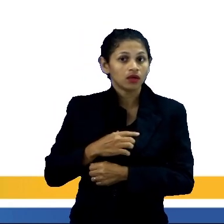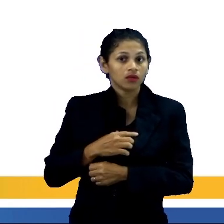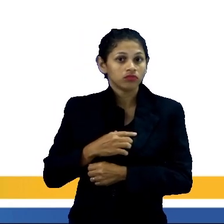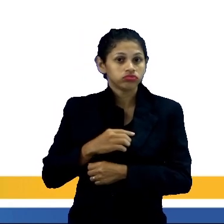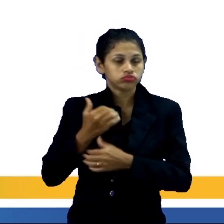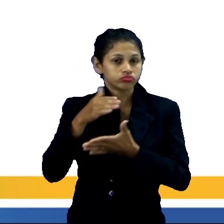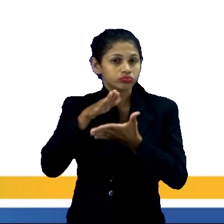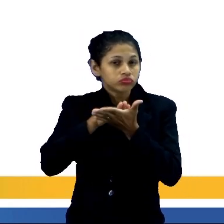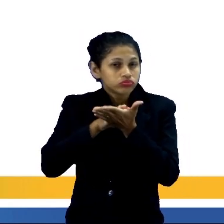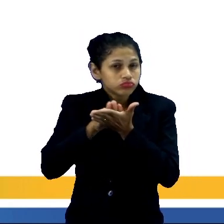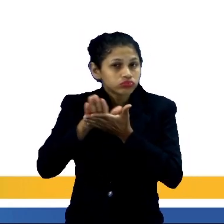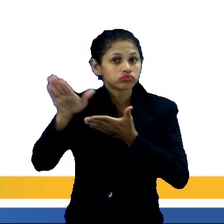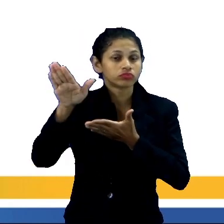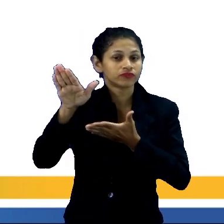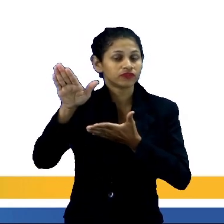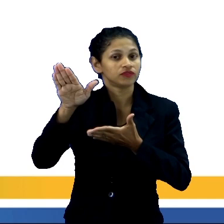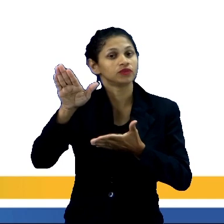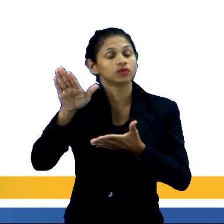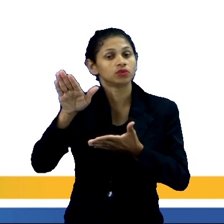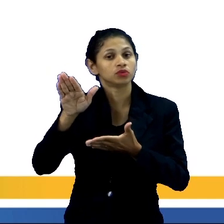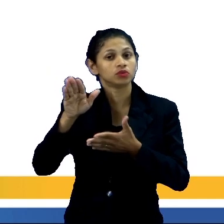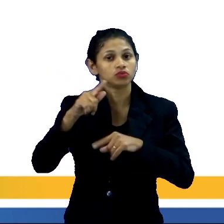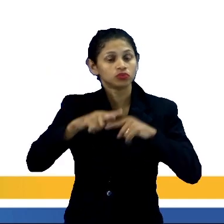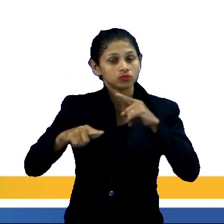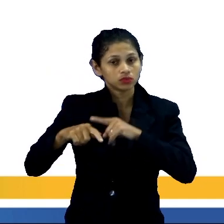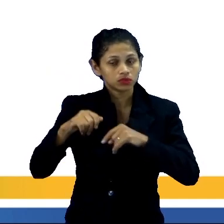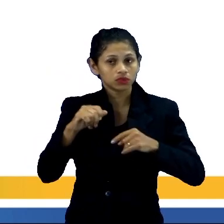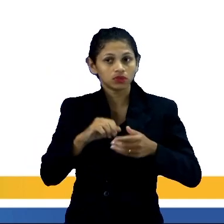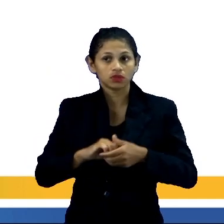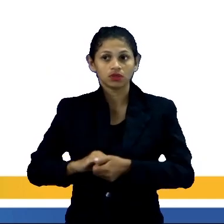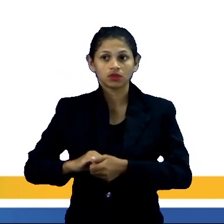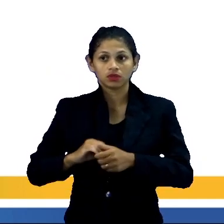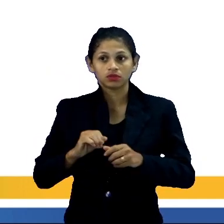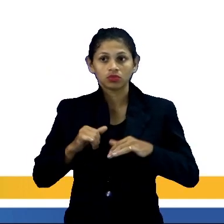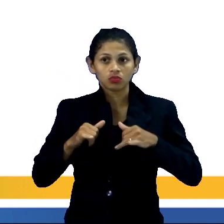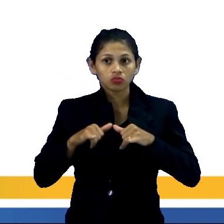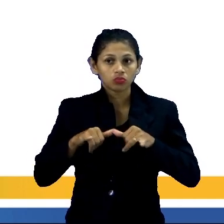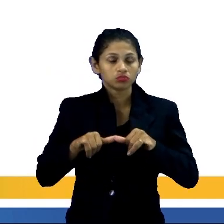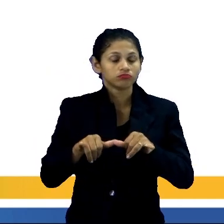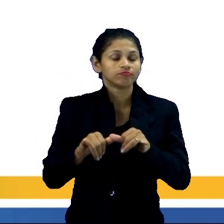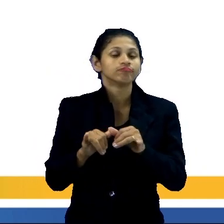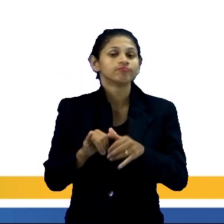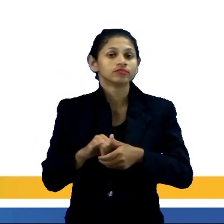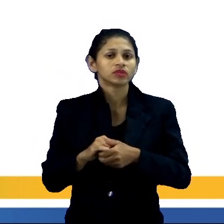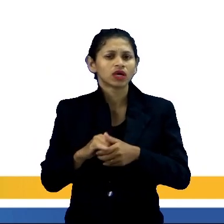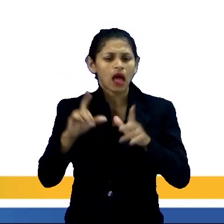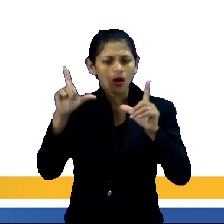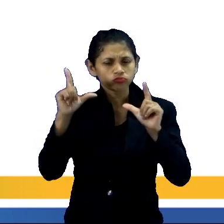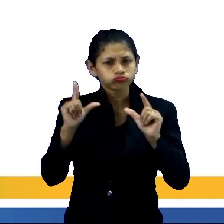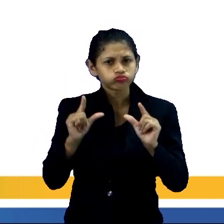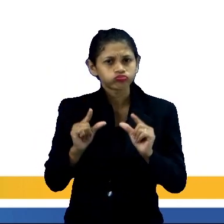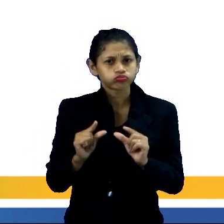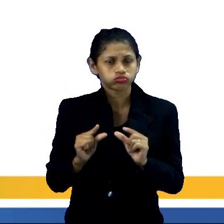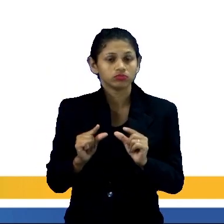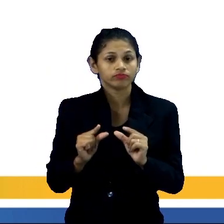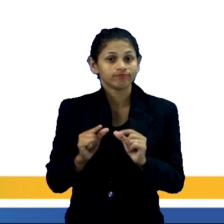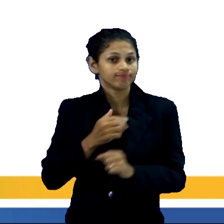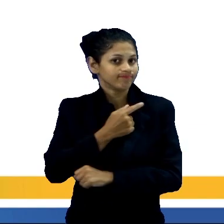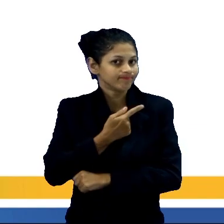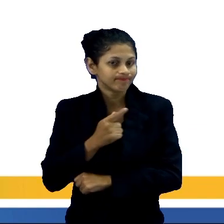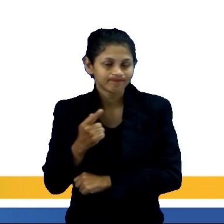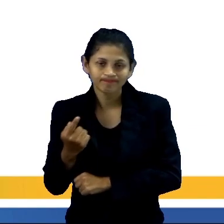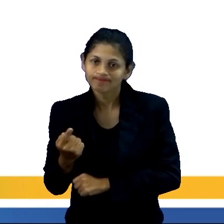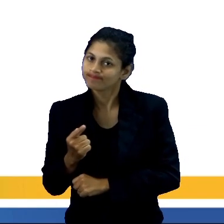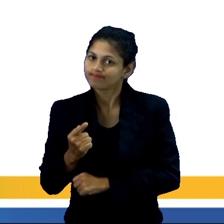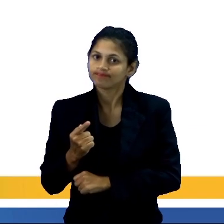da taxa de importação. No entanto, como o mercado interno ele era muito pequeno, essas medidas elas não tiveram